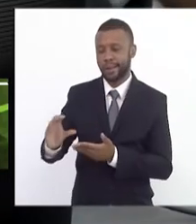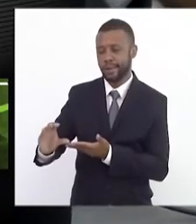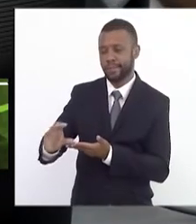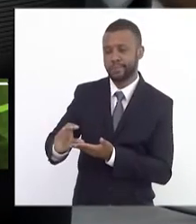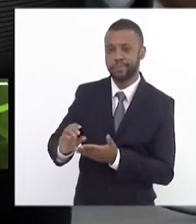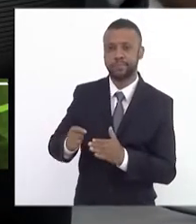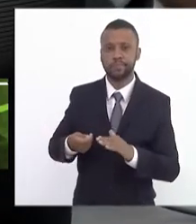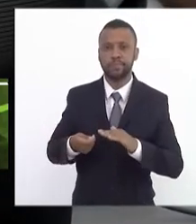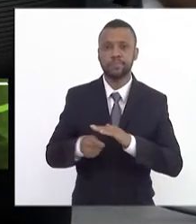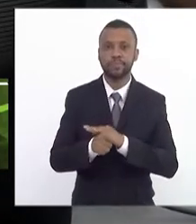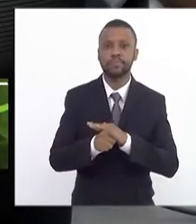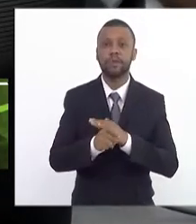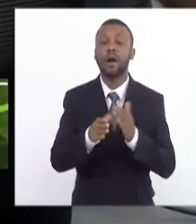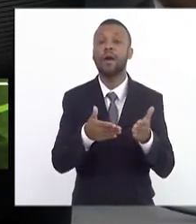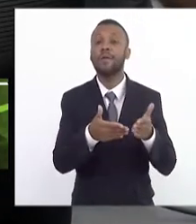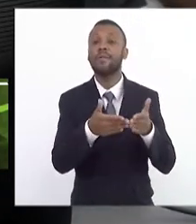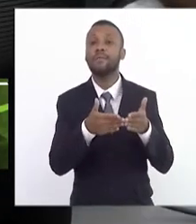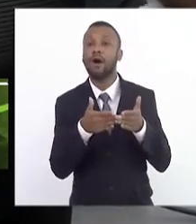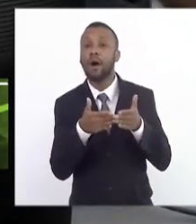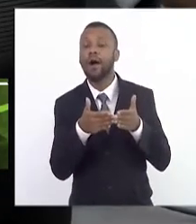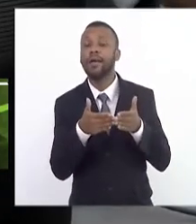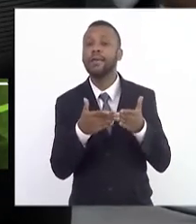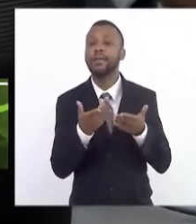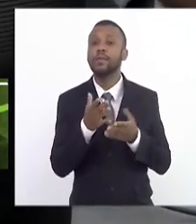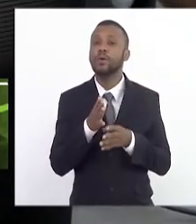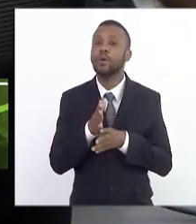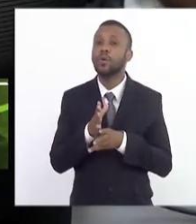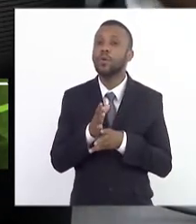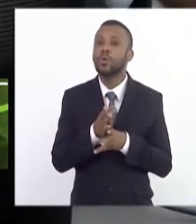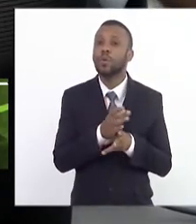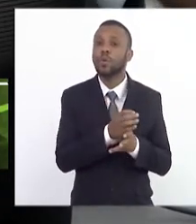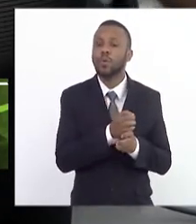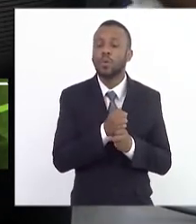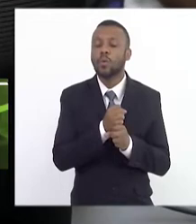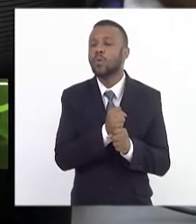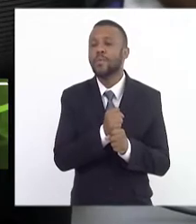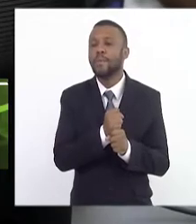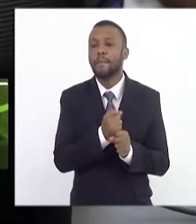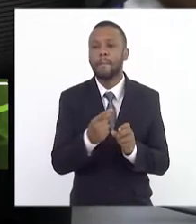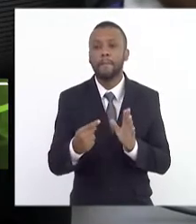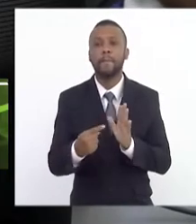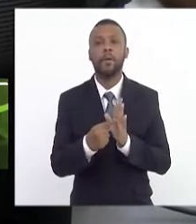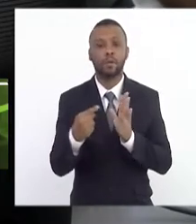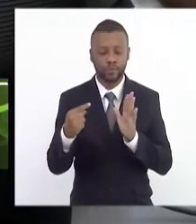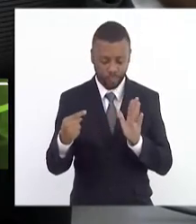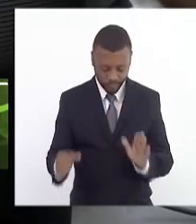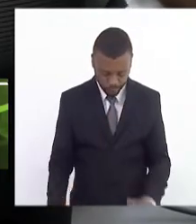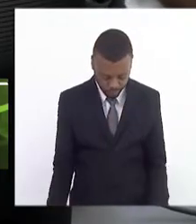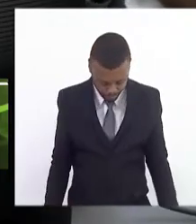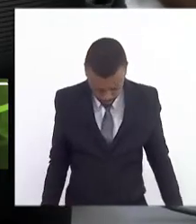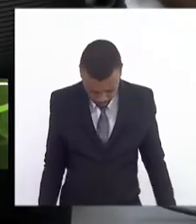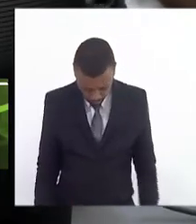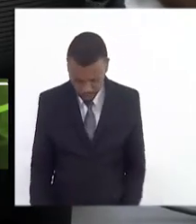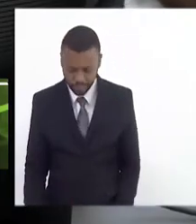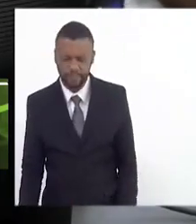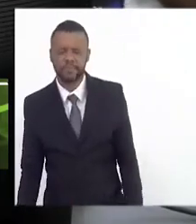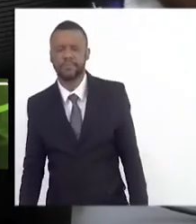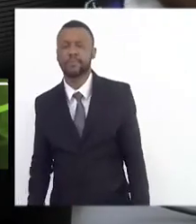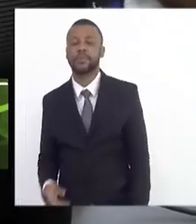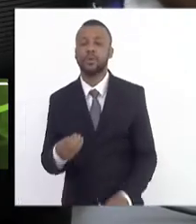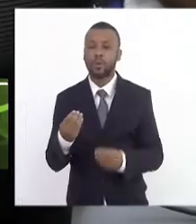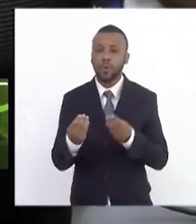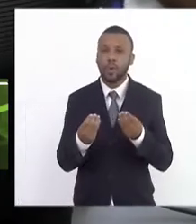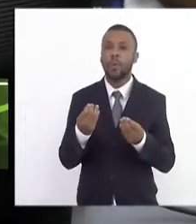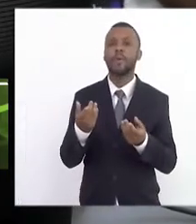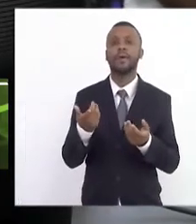recursos fora da sua própria arrecadação. Né? Ponto. Como a SEDAI agora vai